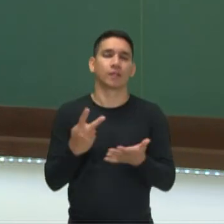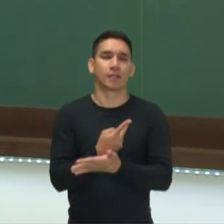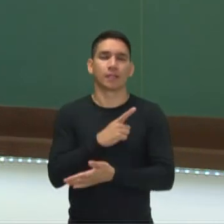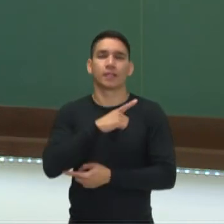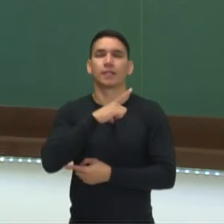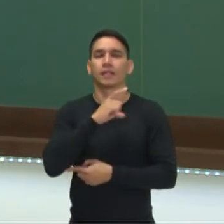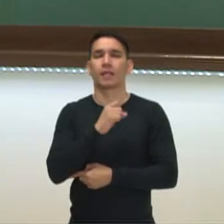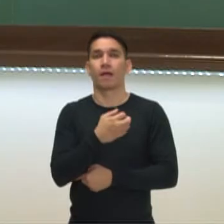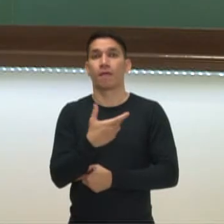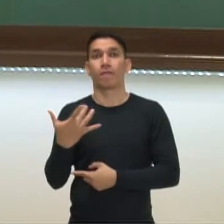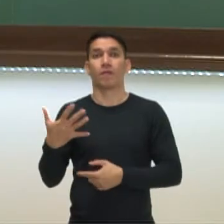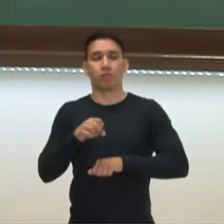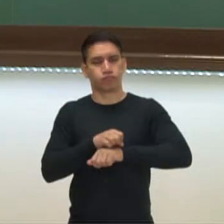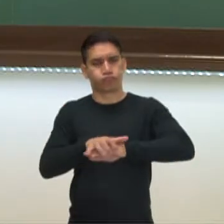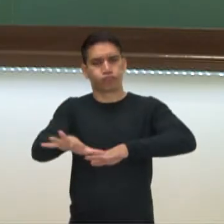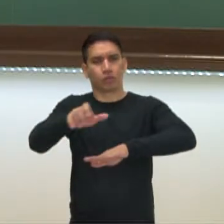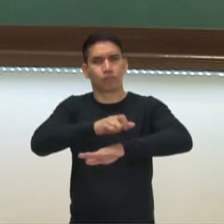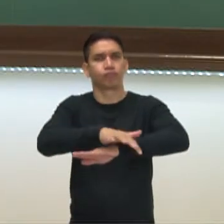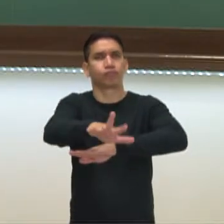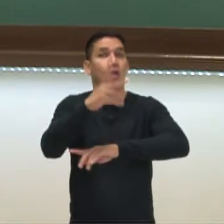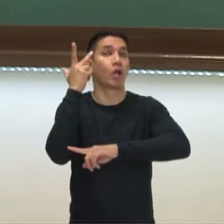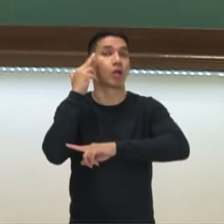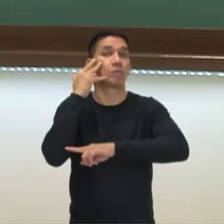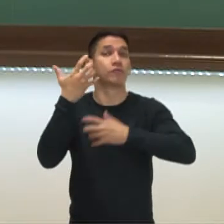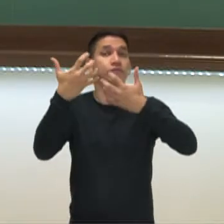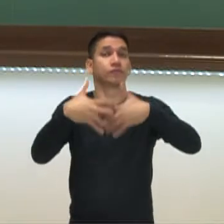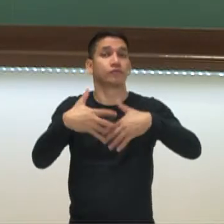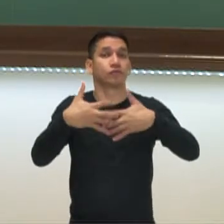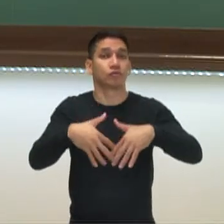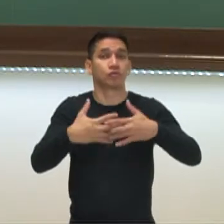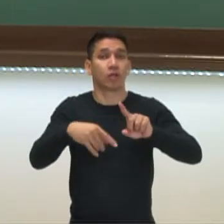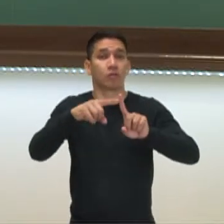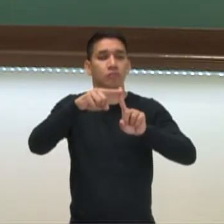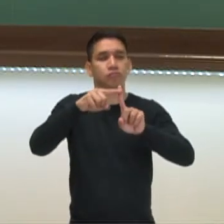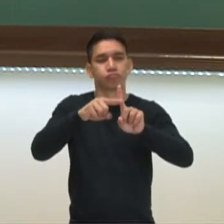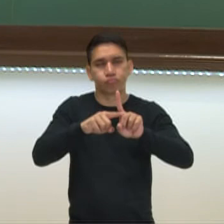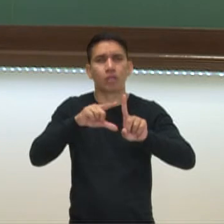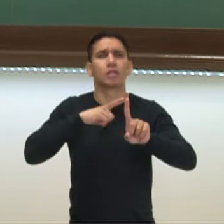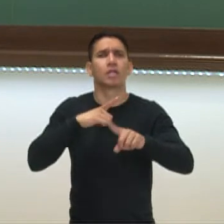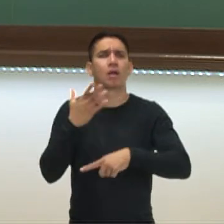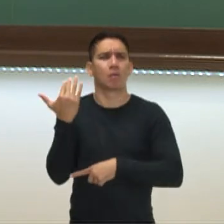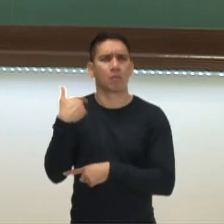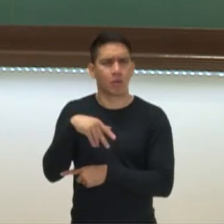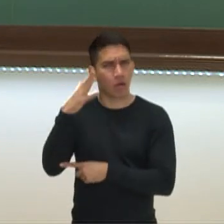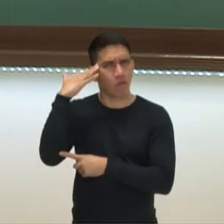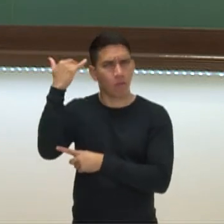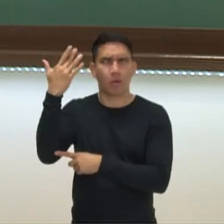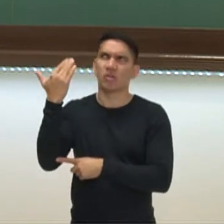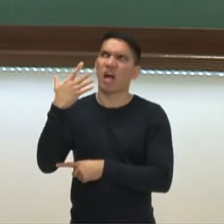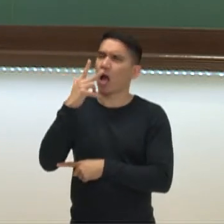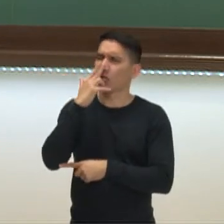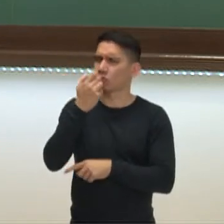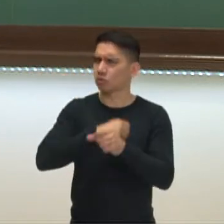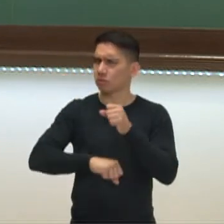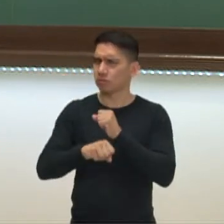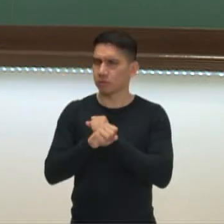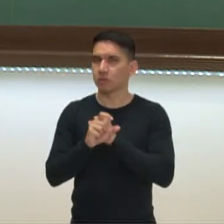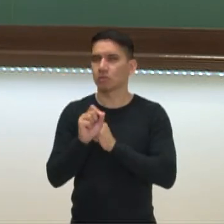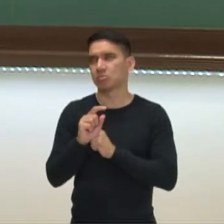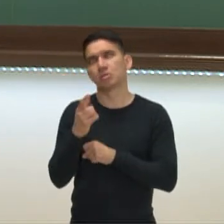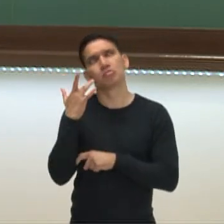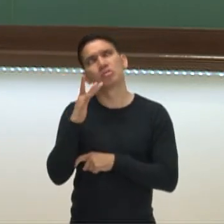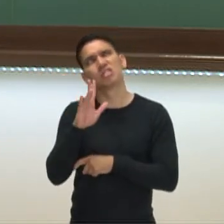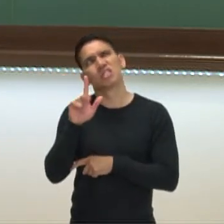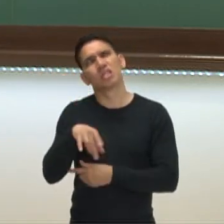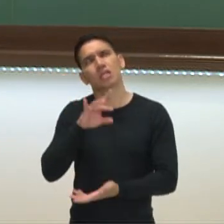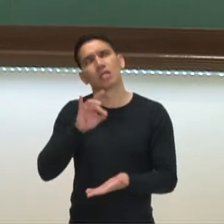supercondutores normalmente funcionam em temperatura muito baixa. Até teve um Nobel há pouco tempo, aí, acho que ano passado, não sei se foi